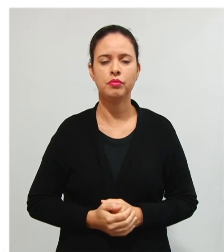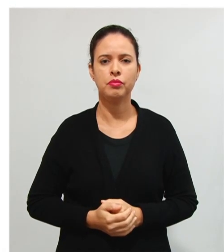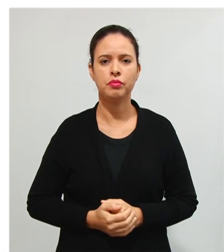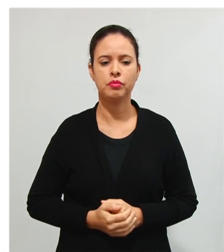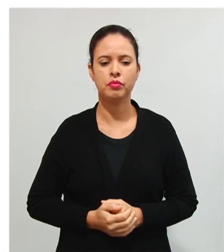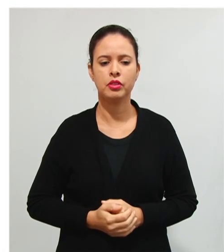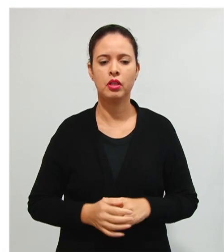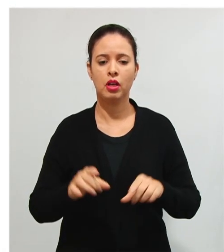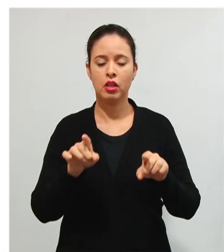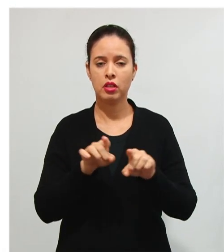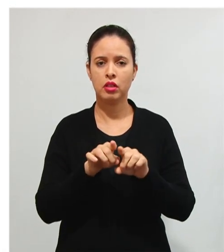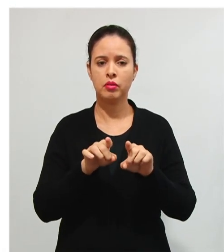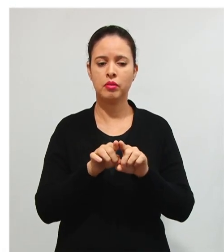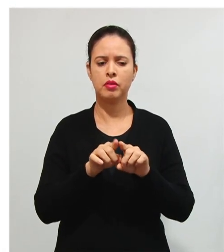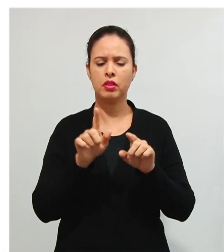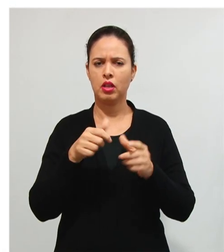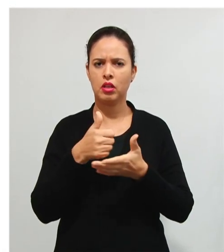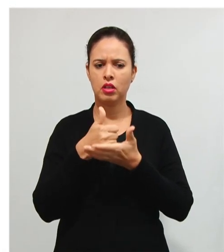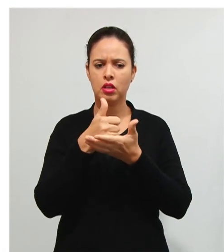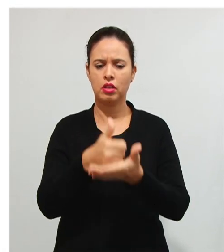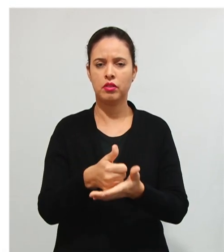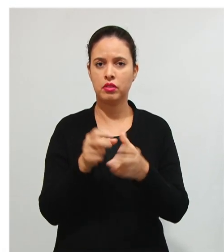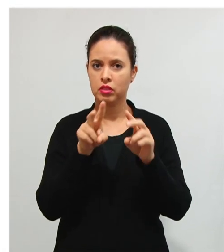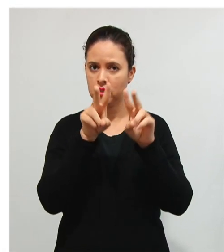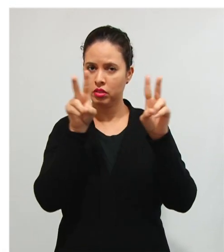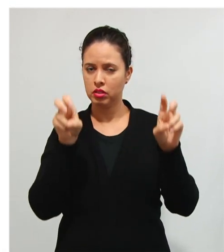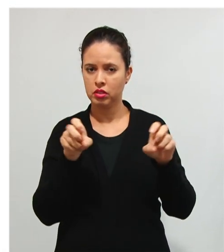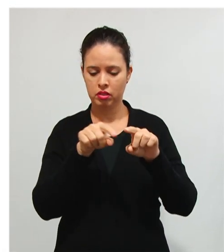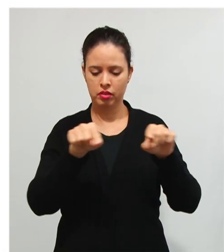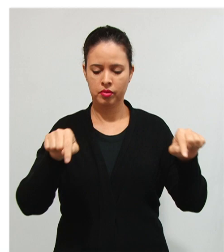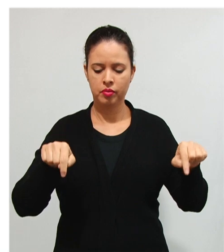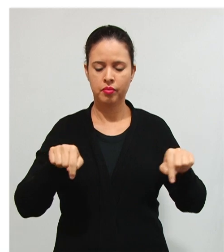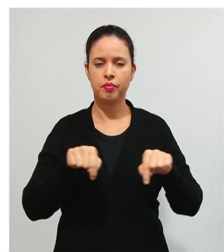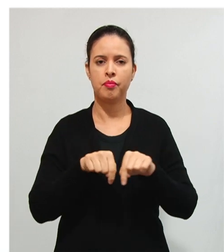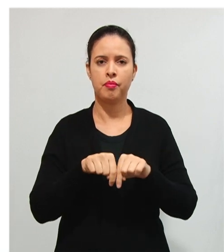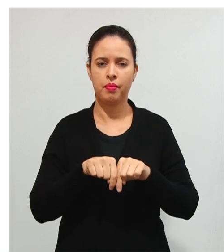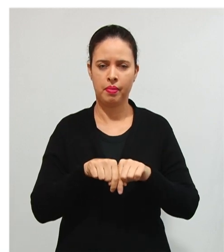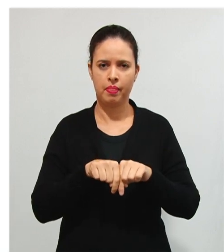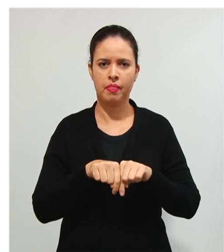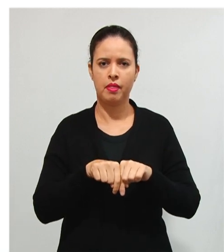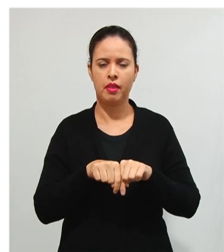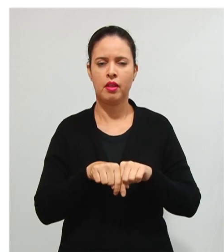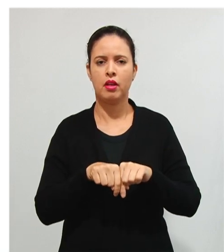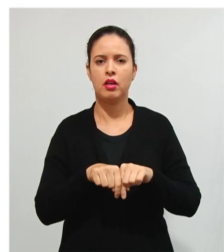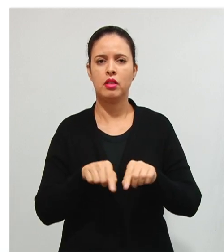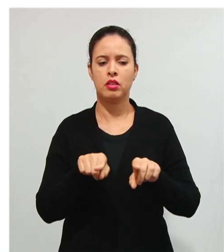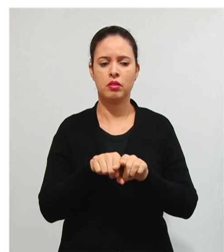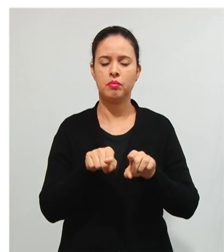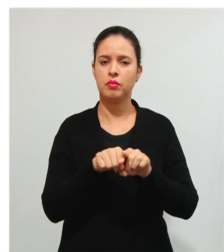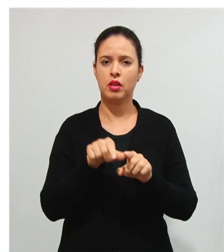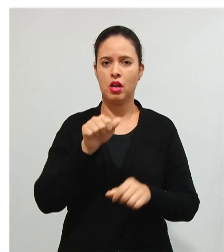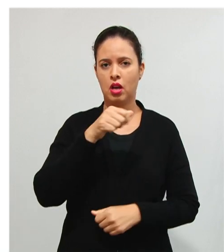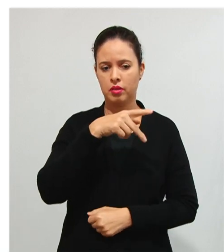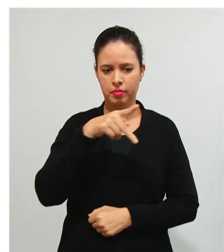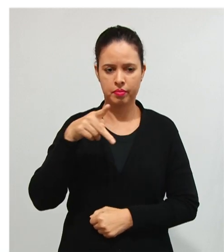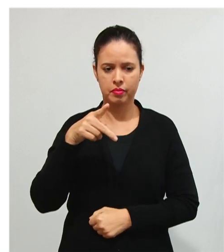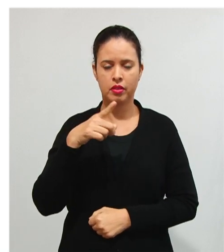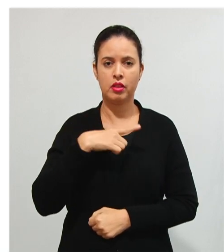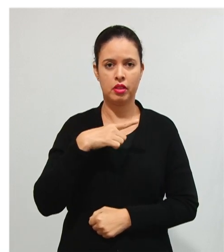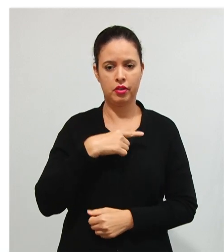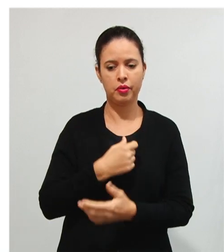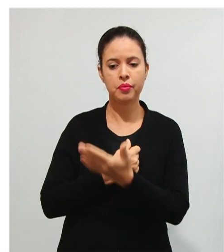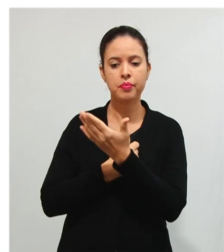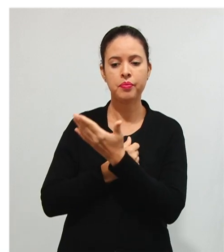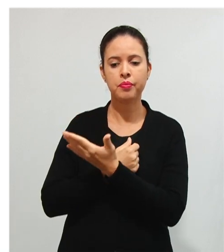E alternativas para você levar esse assunto para a sala de aula, ferramentas e aplicativos, tem o